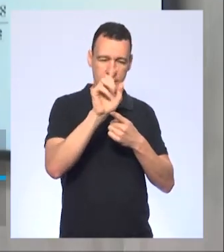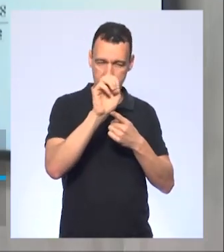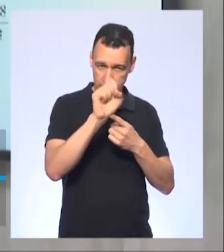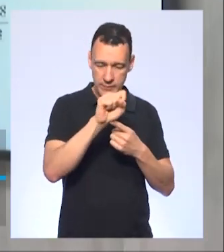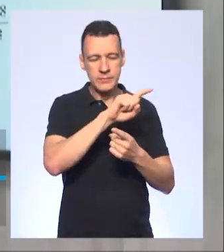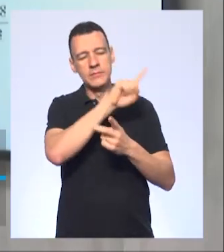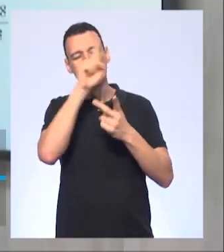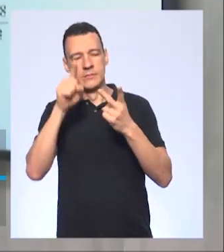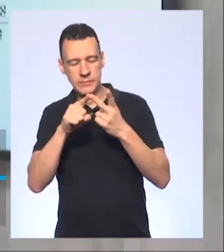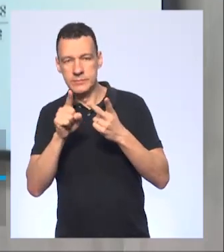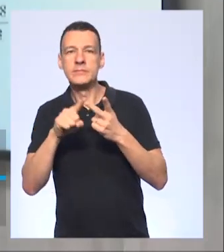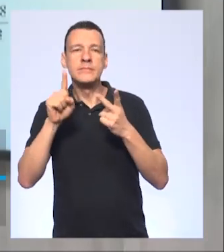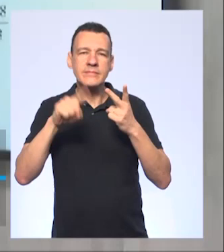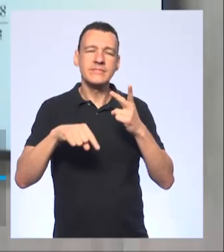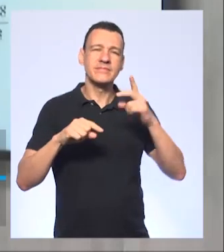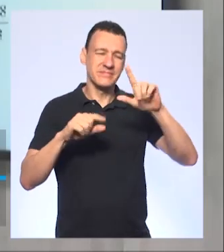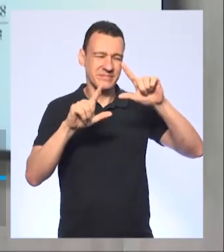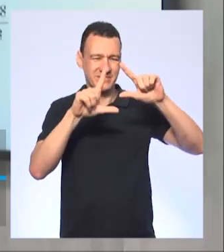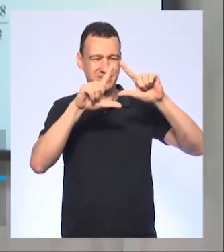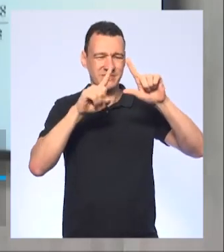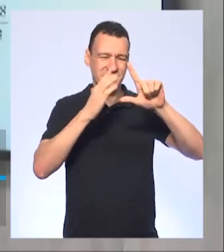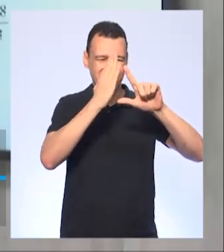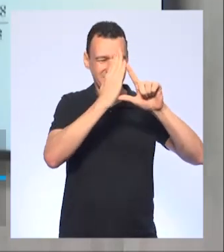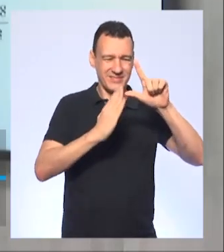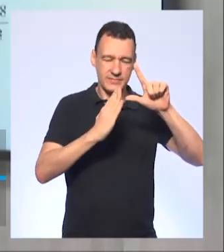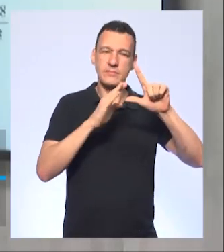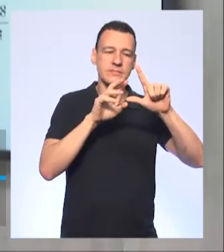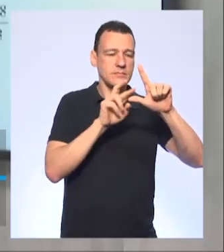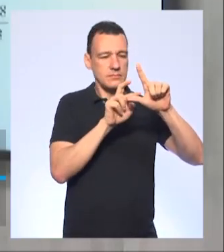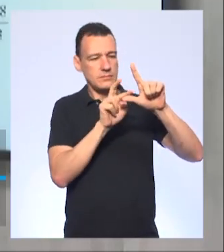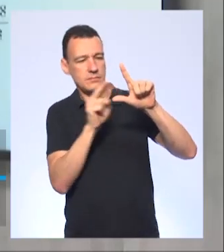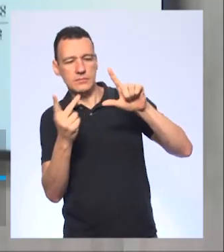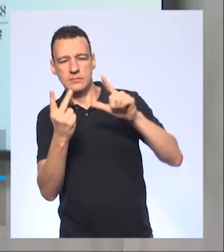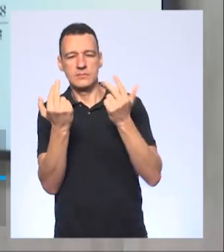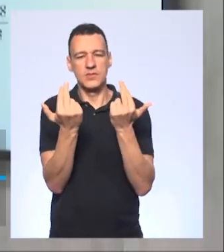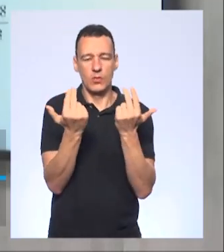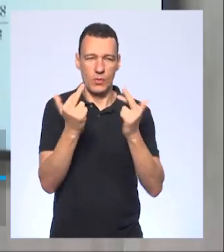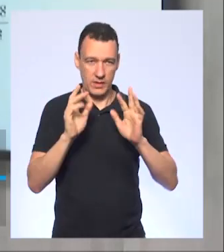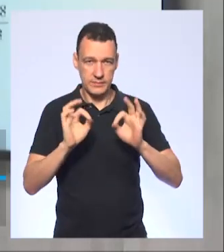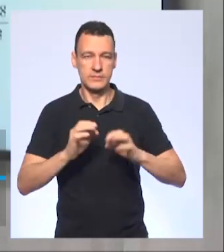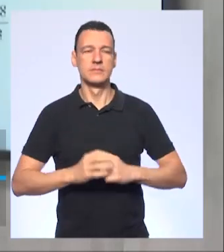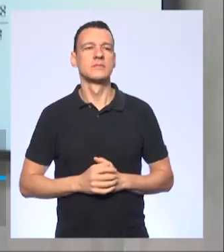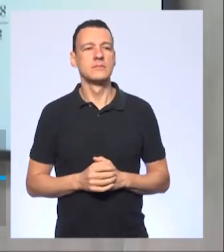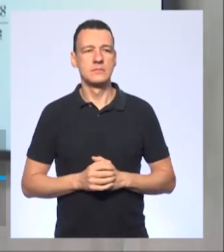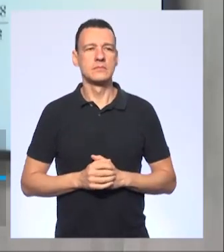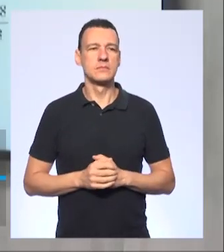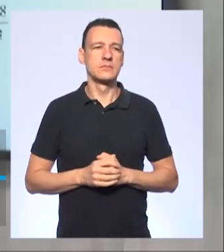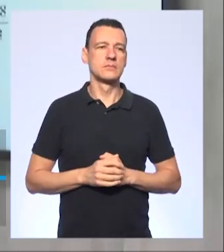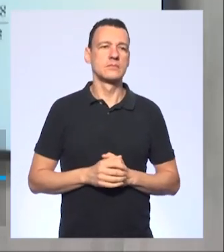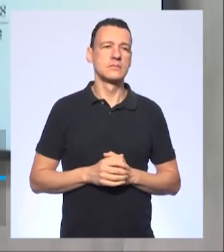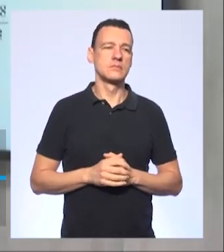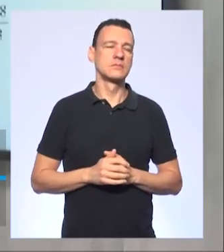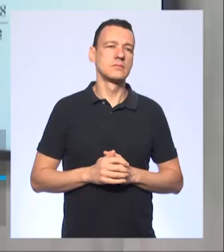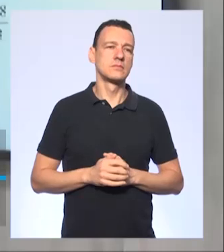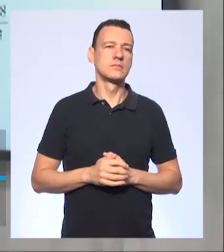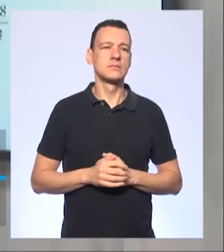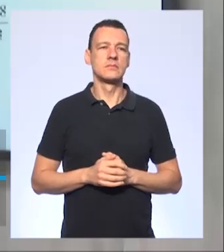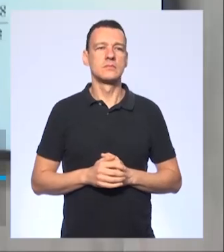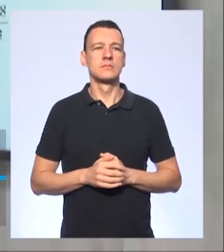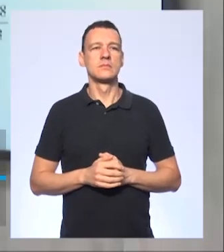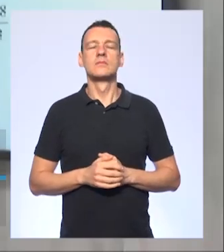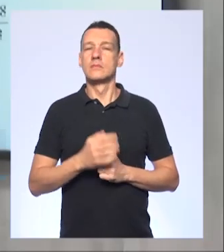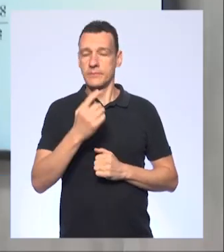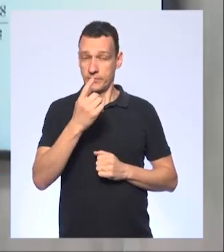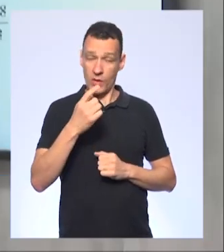semelhança de triângulos. Mas para isso eu pus um problema top e, de certa forma, desafio. O cara fala assim,